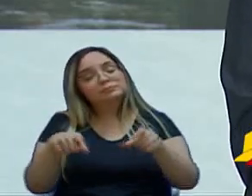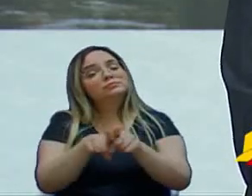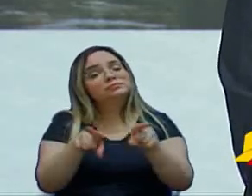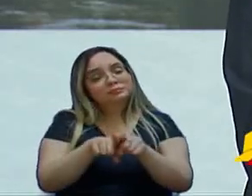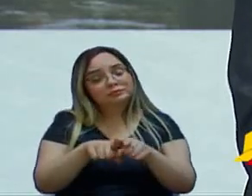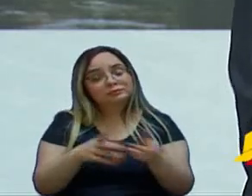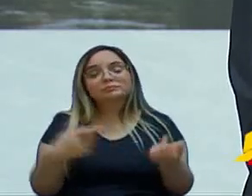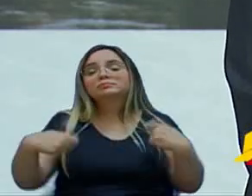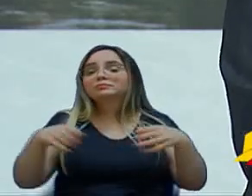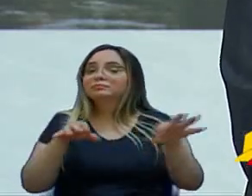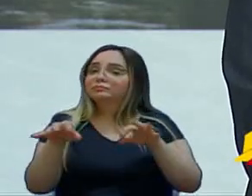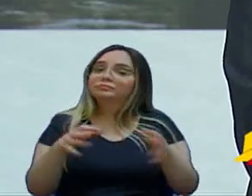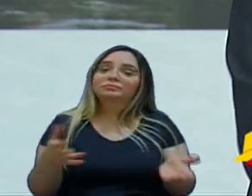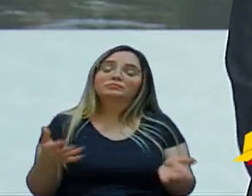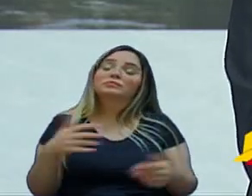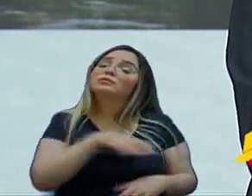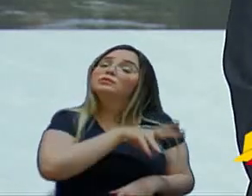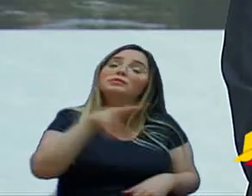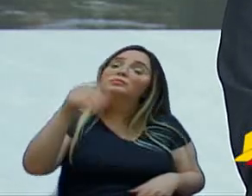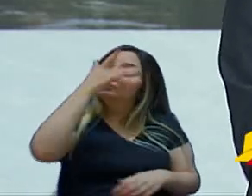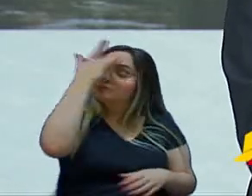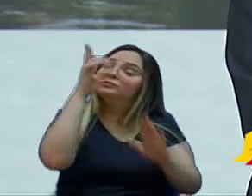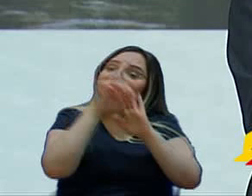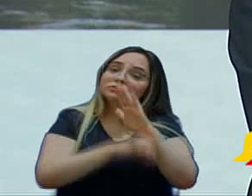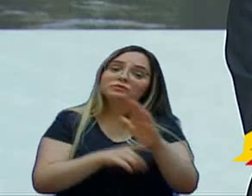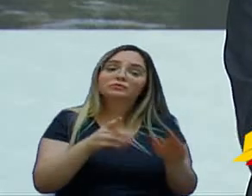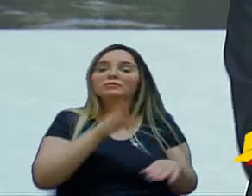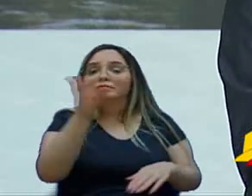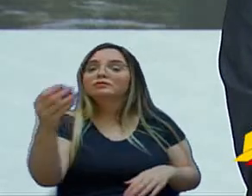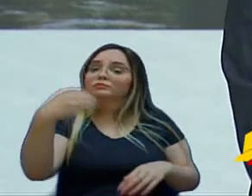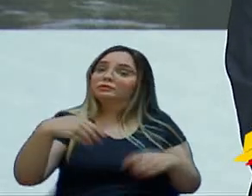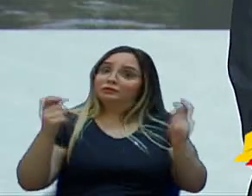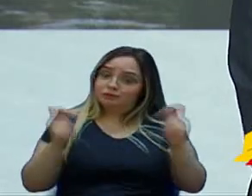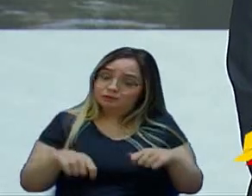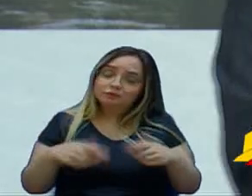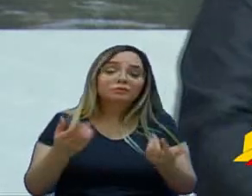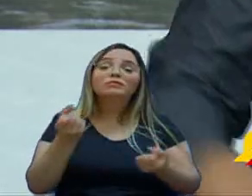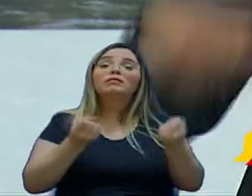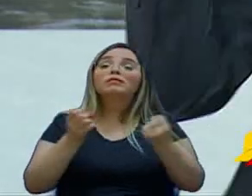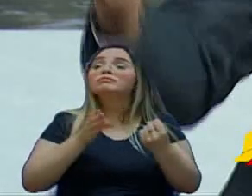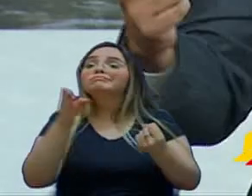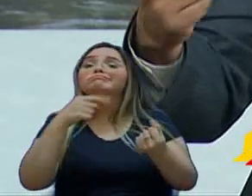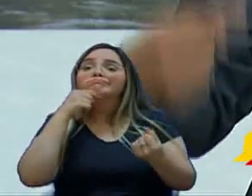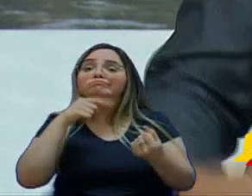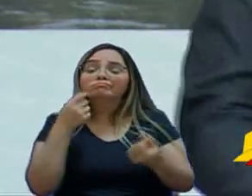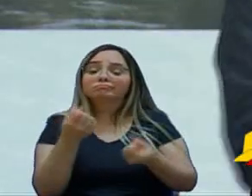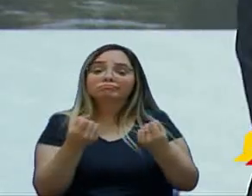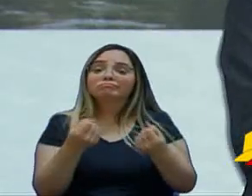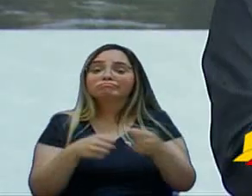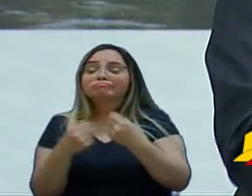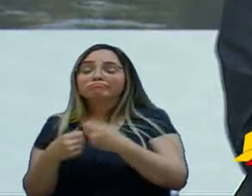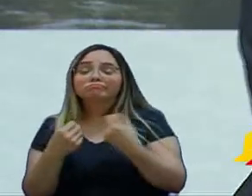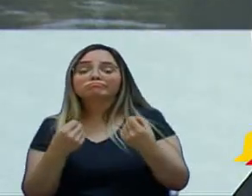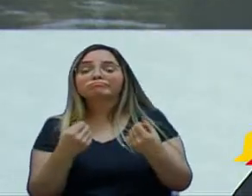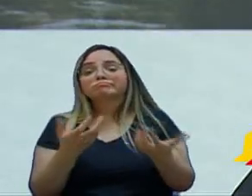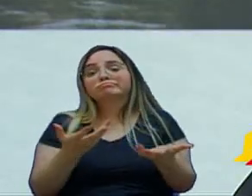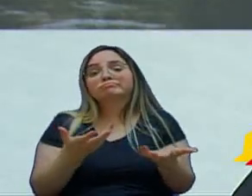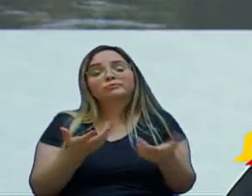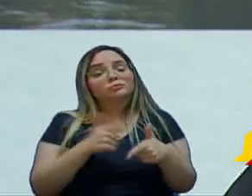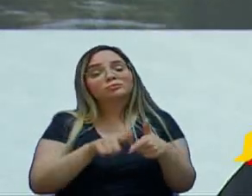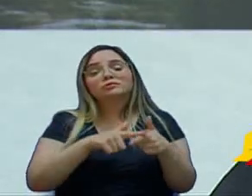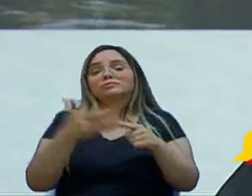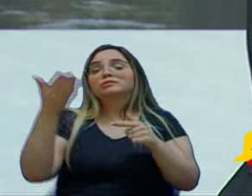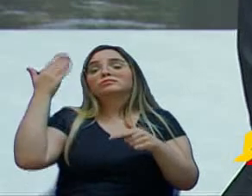o direito de ir e vir, que é da Constituição Federal, por causa dos problemas que ocorreram de gestões passadas, que agora não está ainda